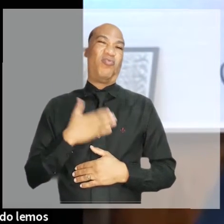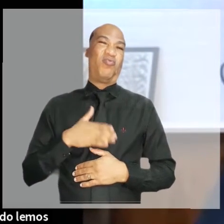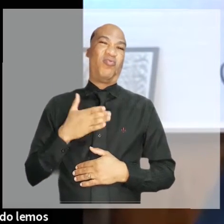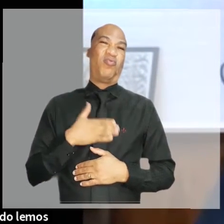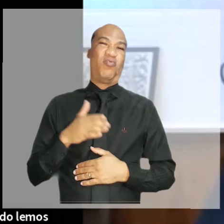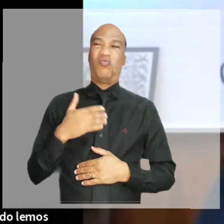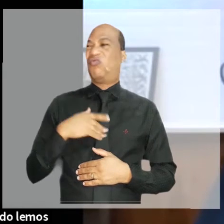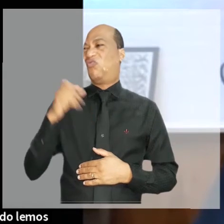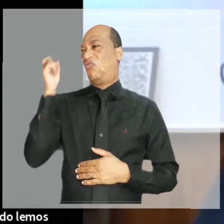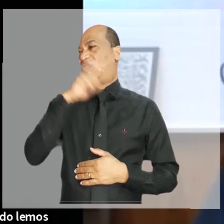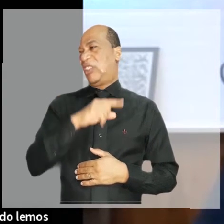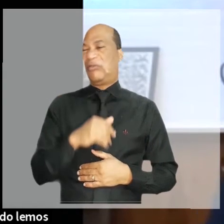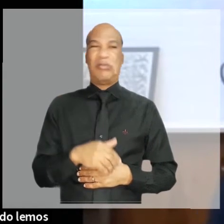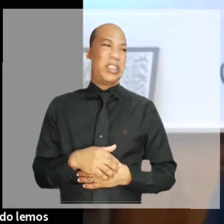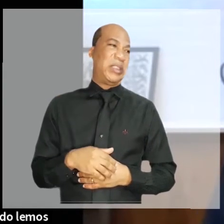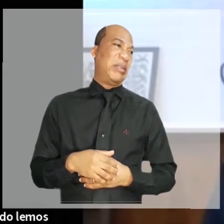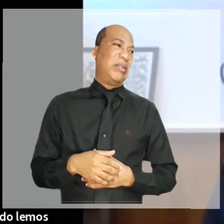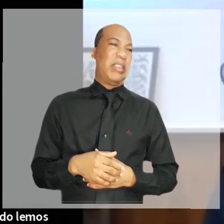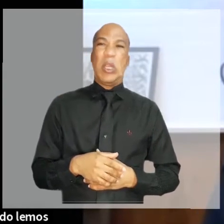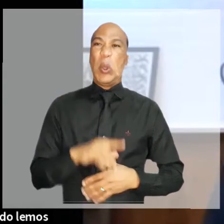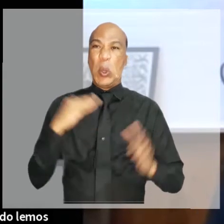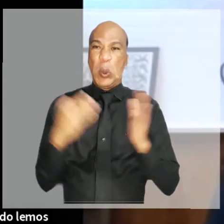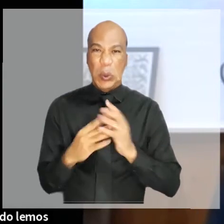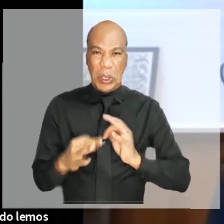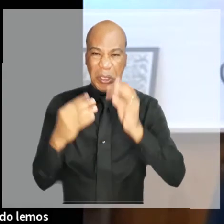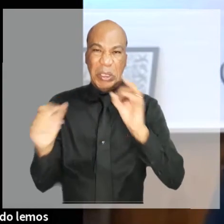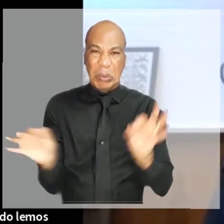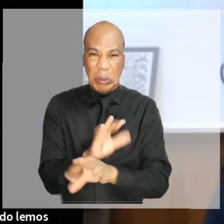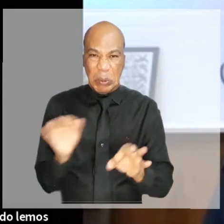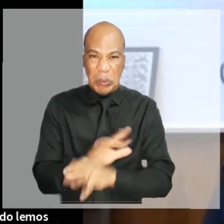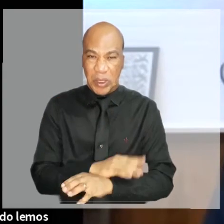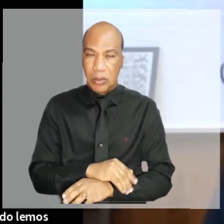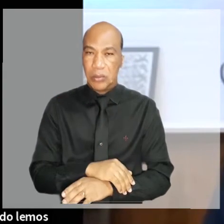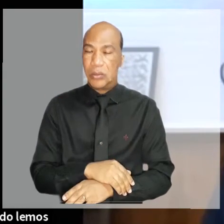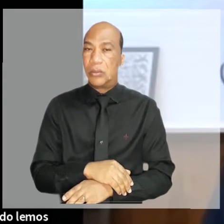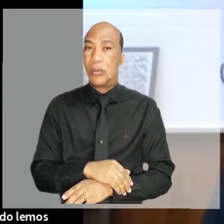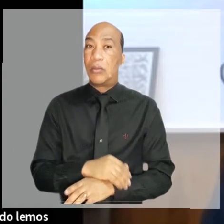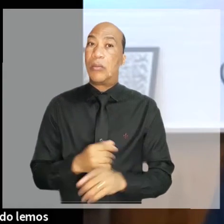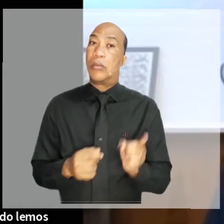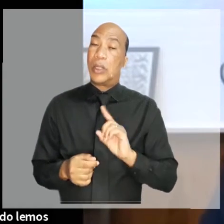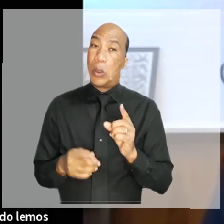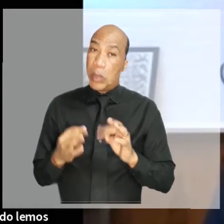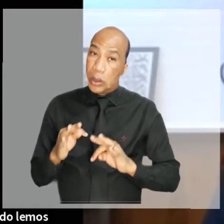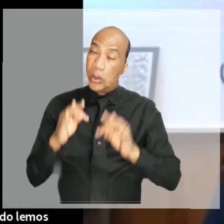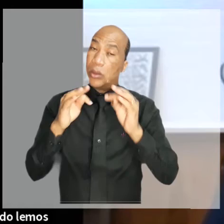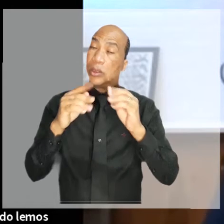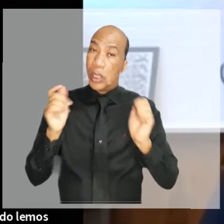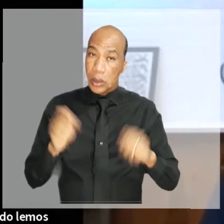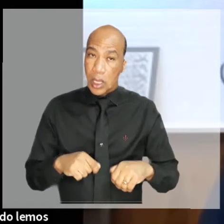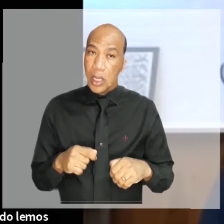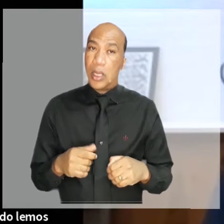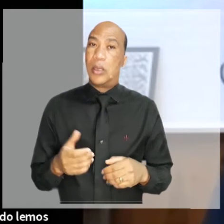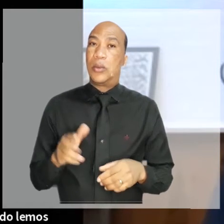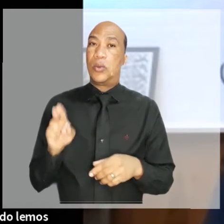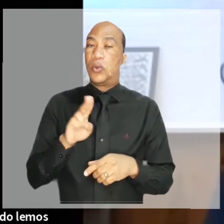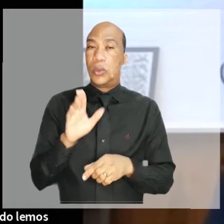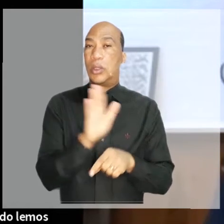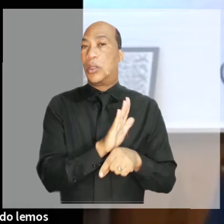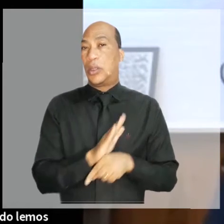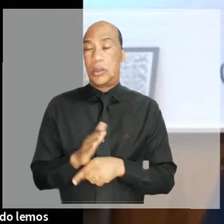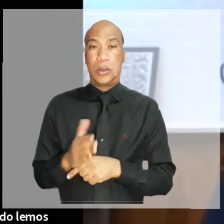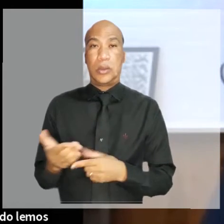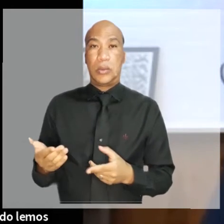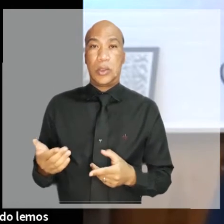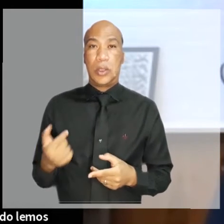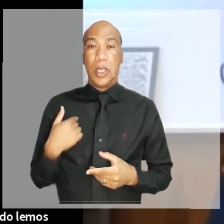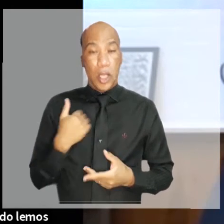potencial, e eu gosto muito das tecnologias de blockchain. Então, acho que elas poderiam ter utilidades também